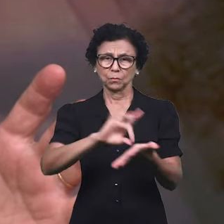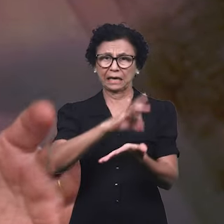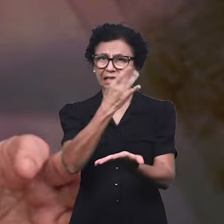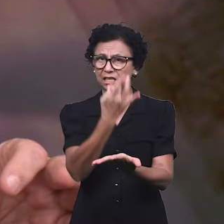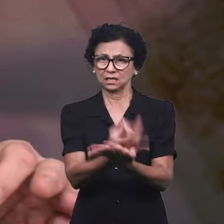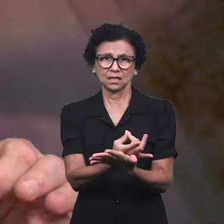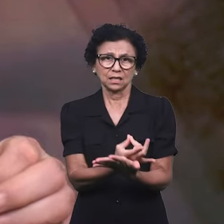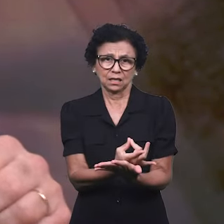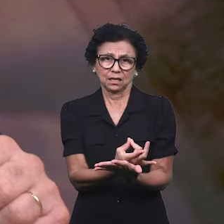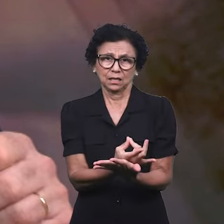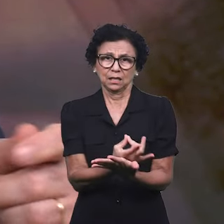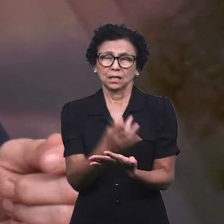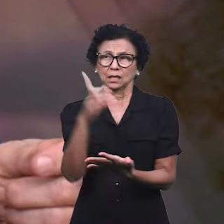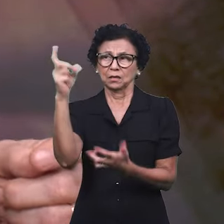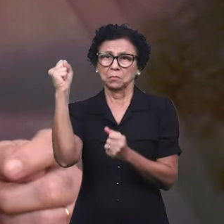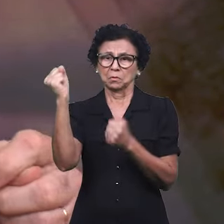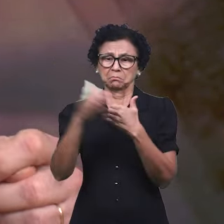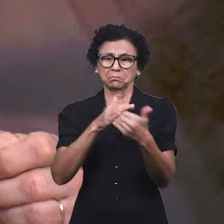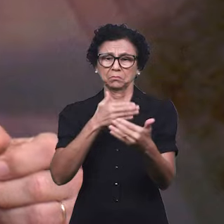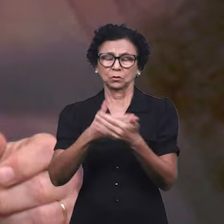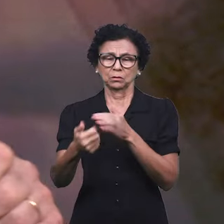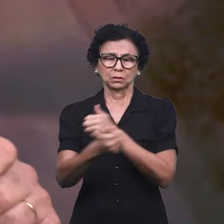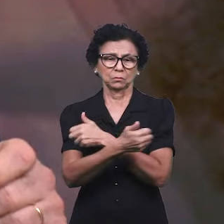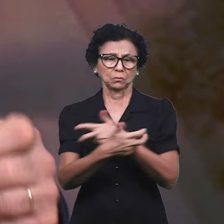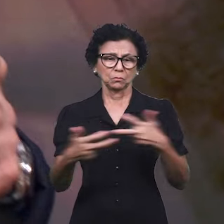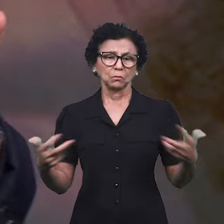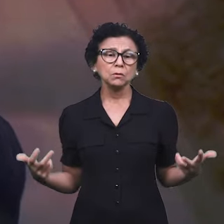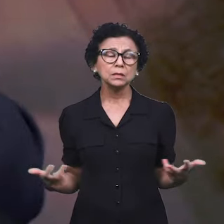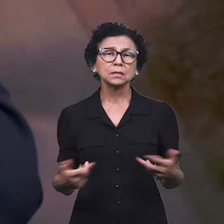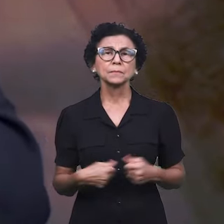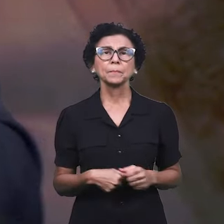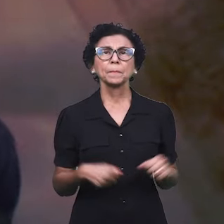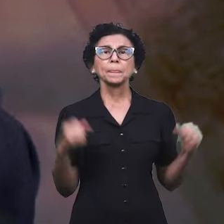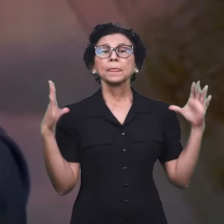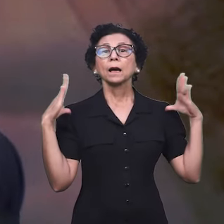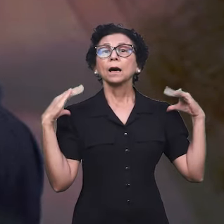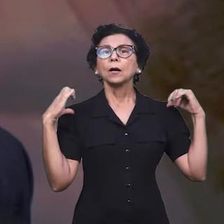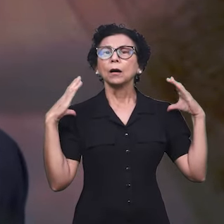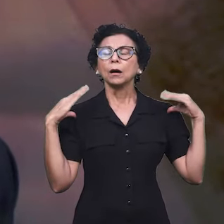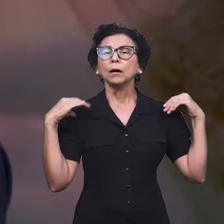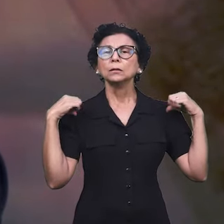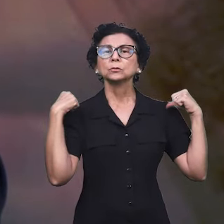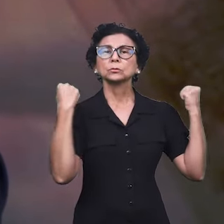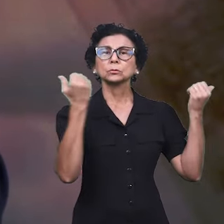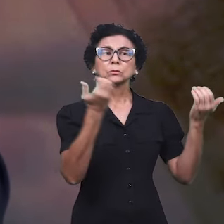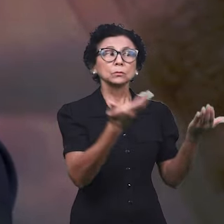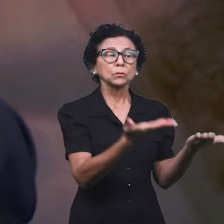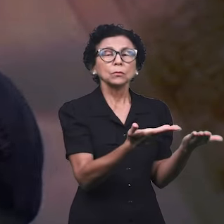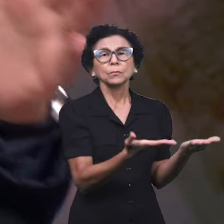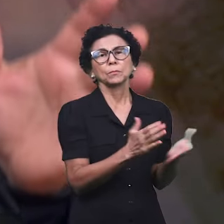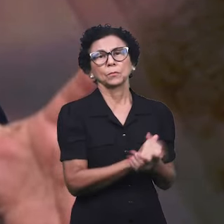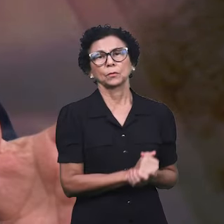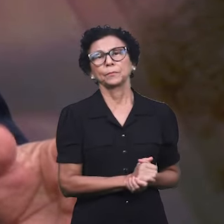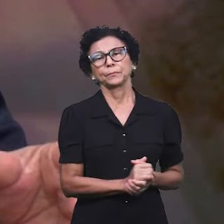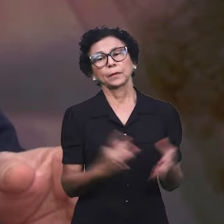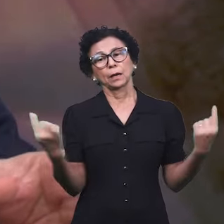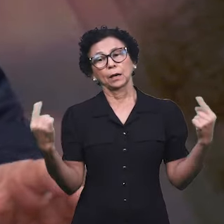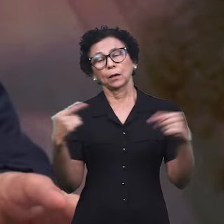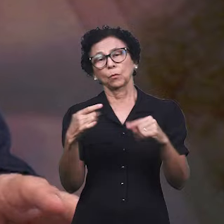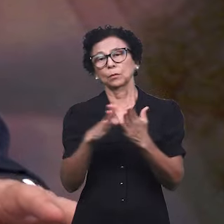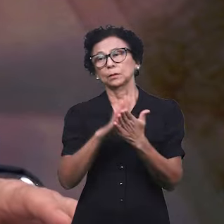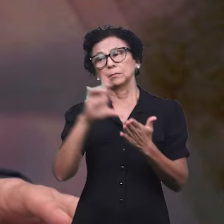coisa, né? E culto a anjos, aí já vai contra a palavra de Deus, né? A fala dos